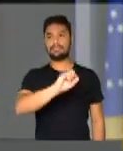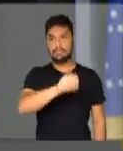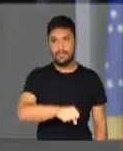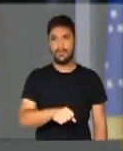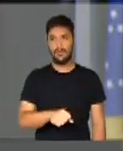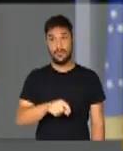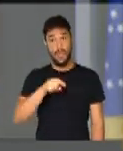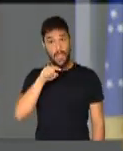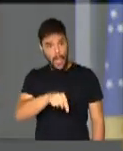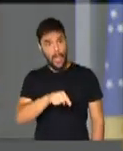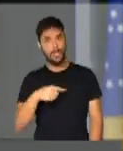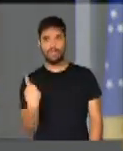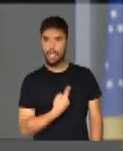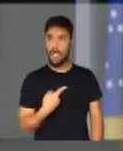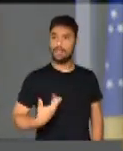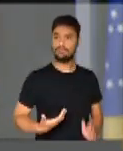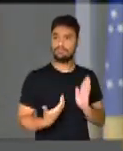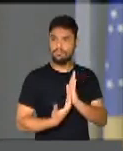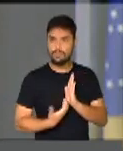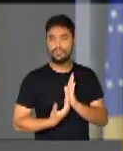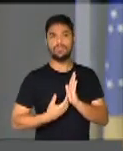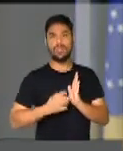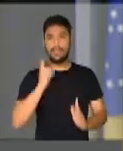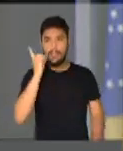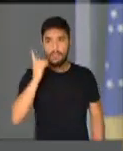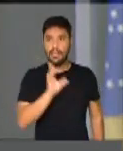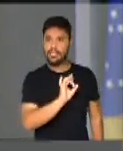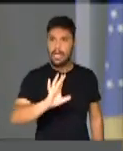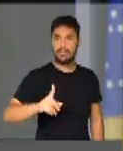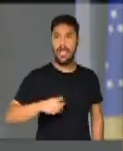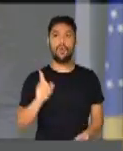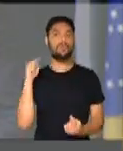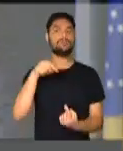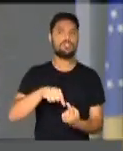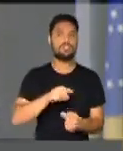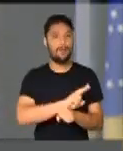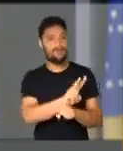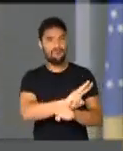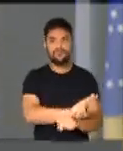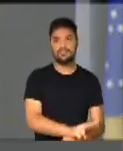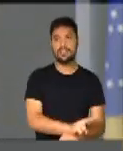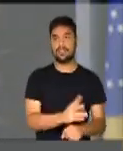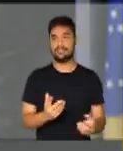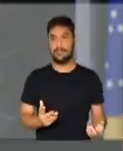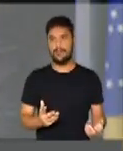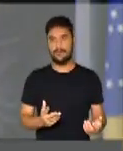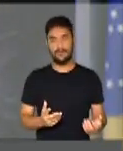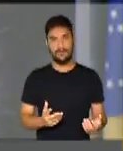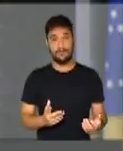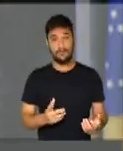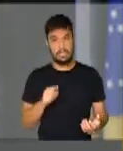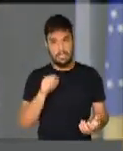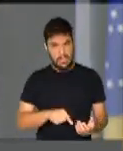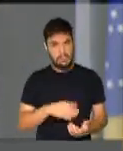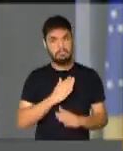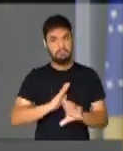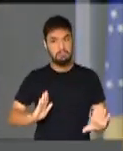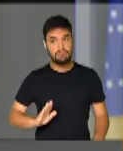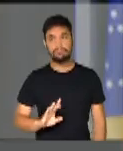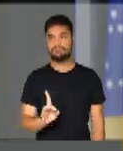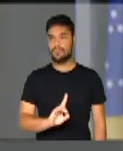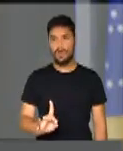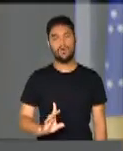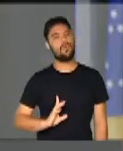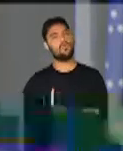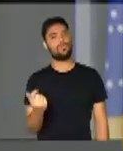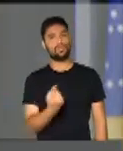é a natureza do parlamentar e nós vamos defender a nossa prerrogativa, que ela não será usurpada. E de maneira